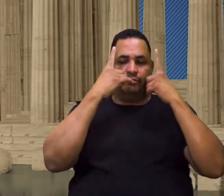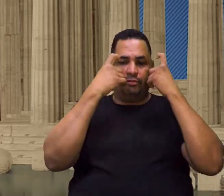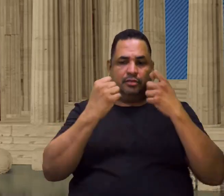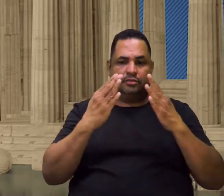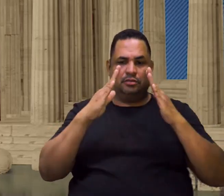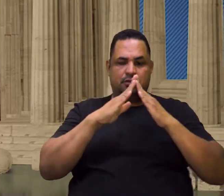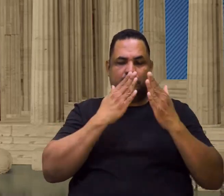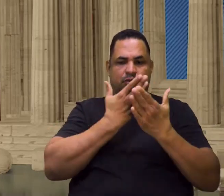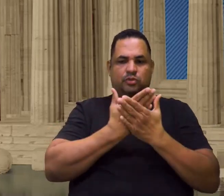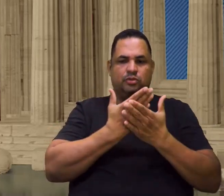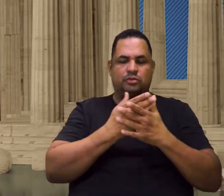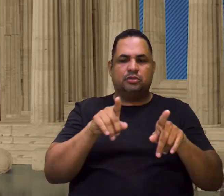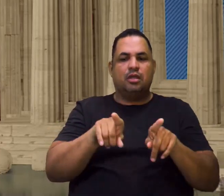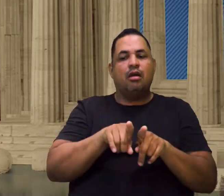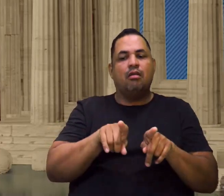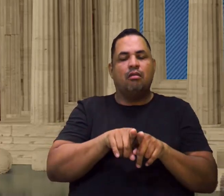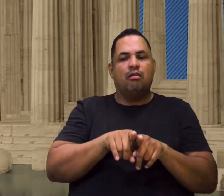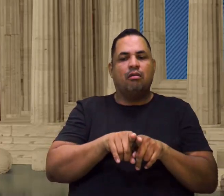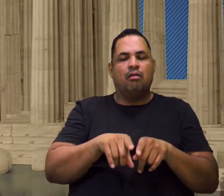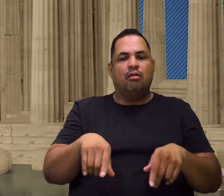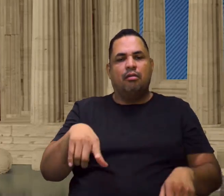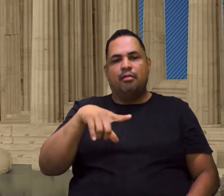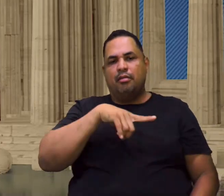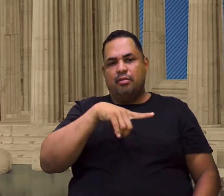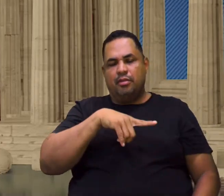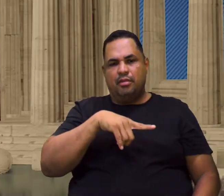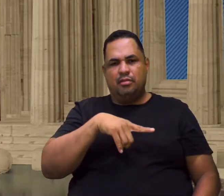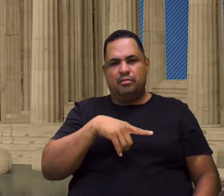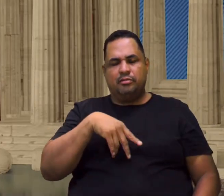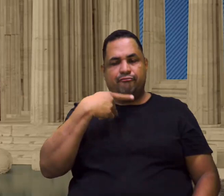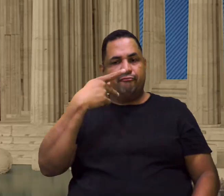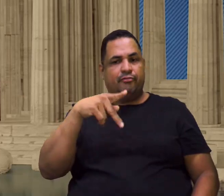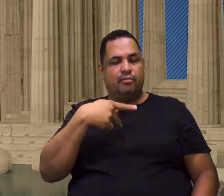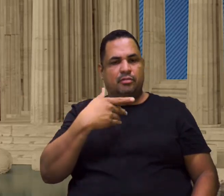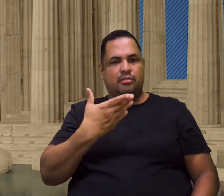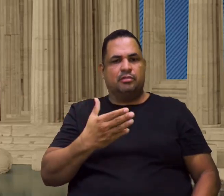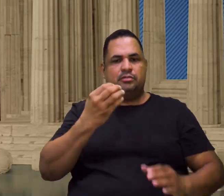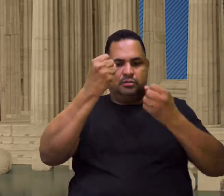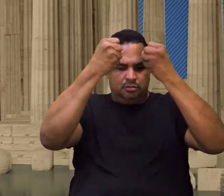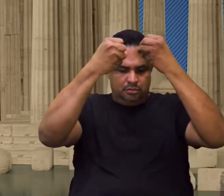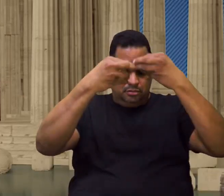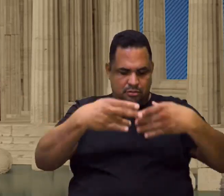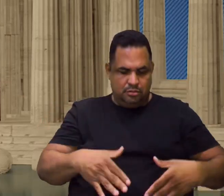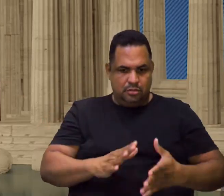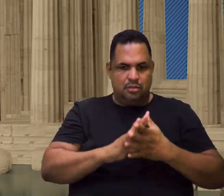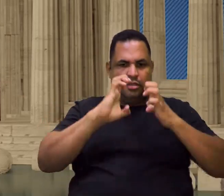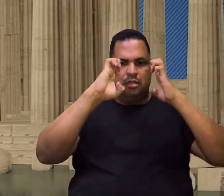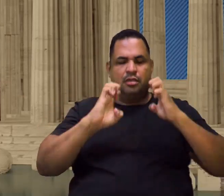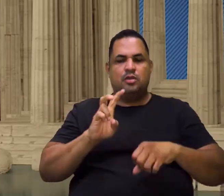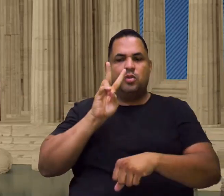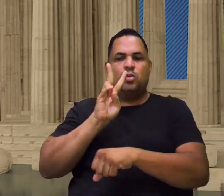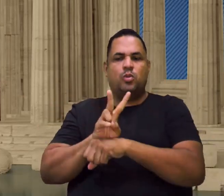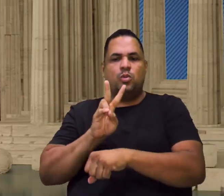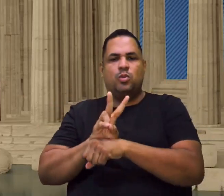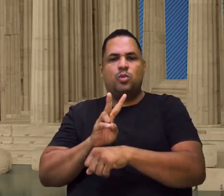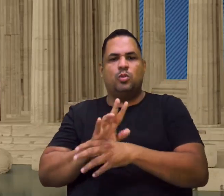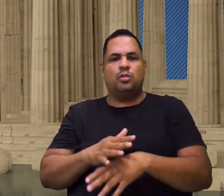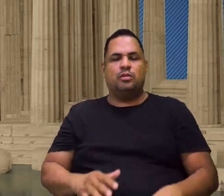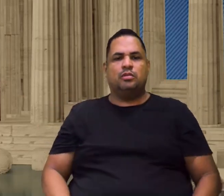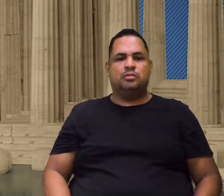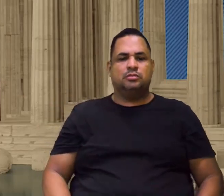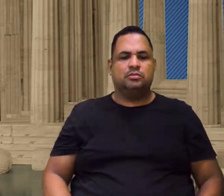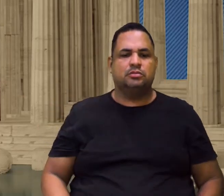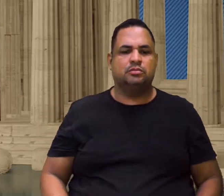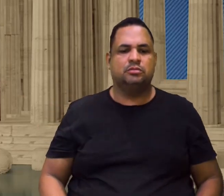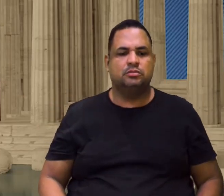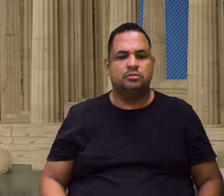uma parte, uma das aulas, que a gente fomenta muito, né, coloca em pauta a ética do cuidado, lá que é a questão da ética do cuidado